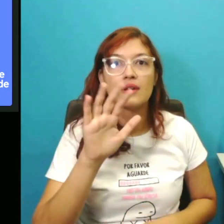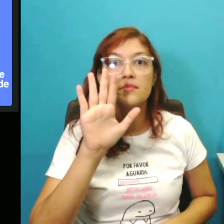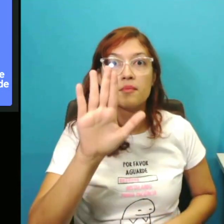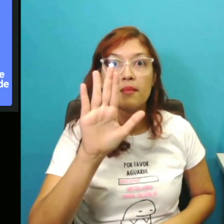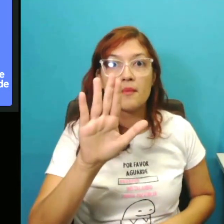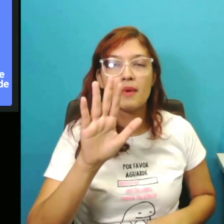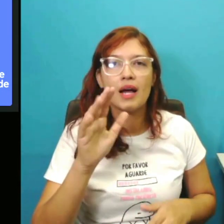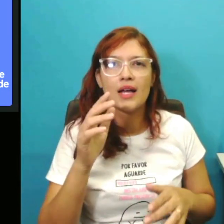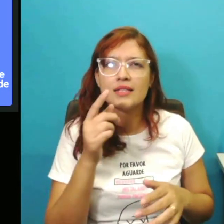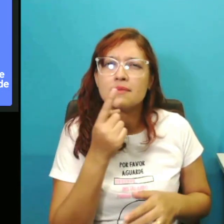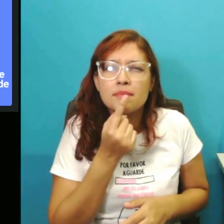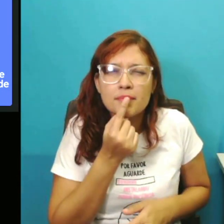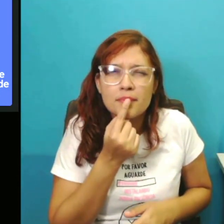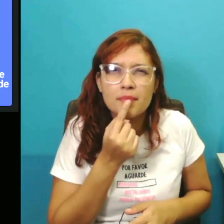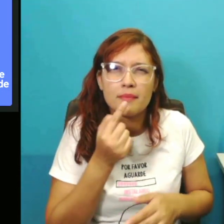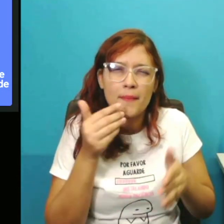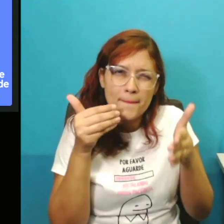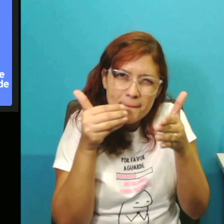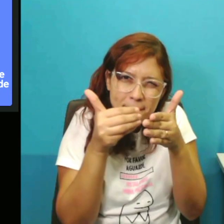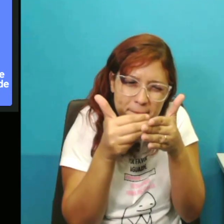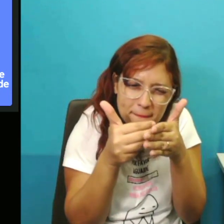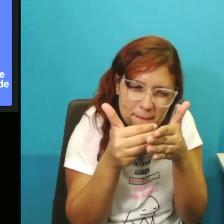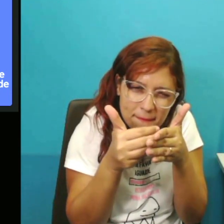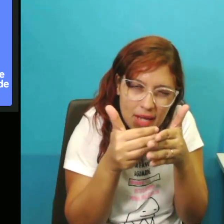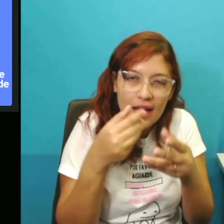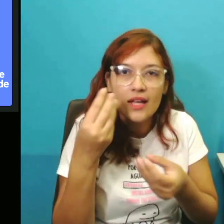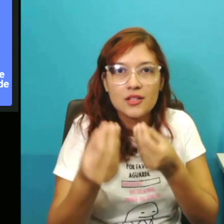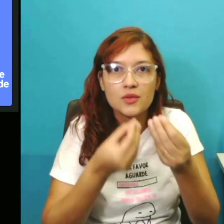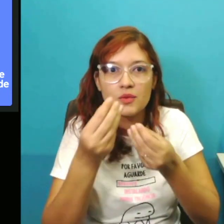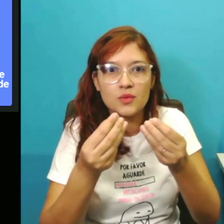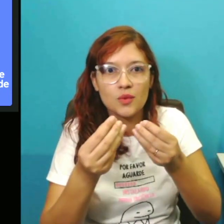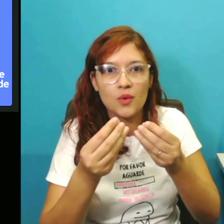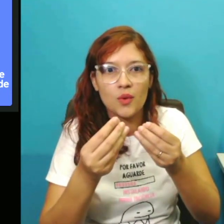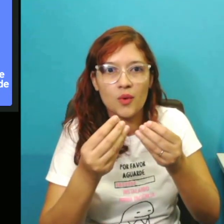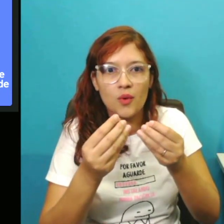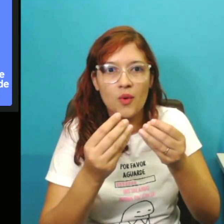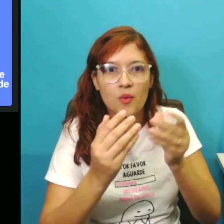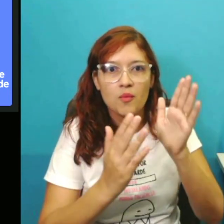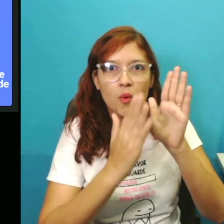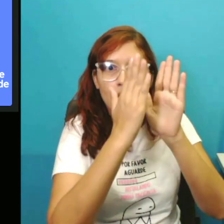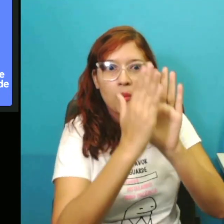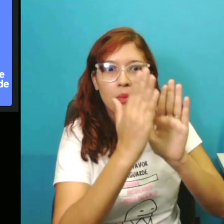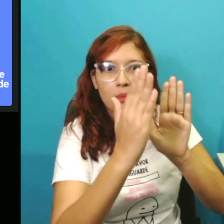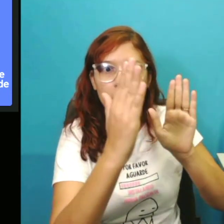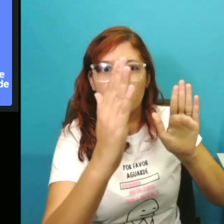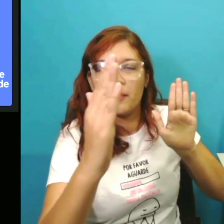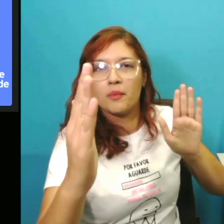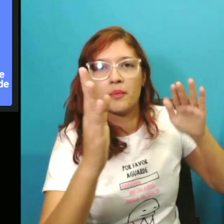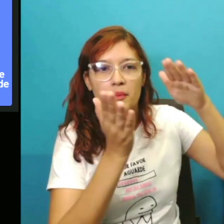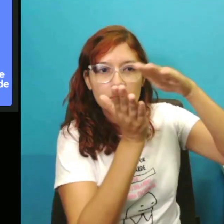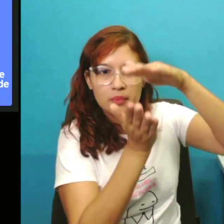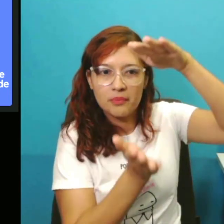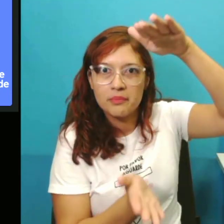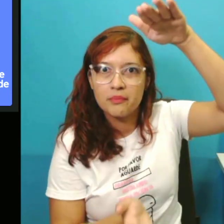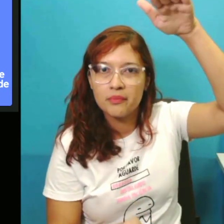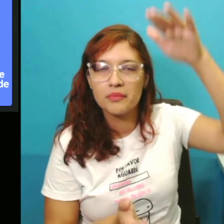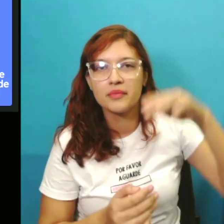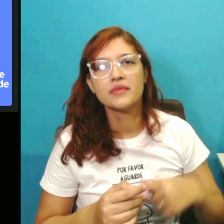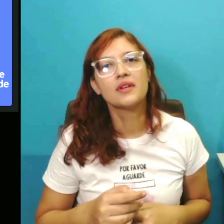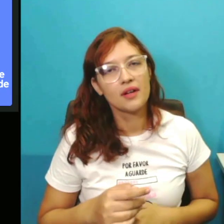linhas pontilhadas, mas ao aproximar o laser, vimos essa imagem maior.